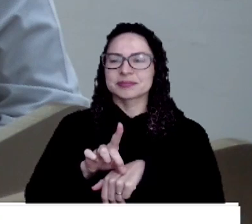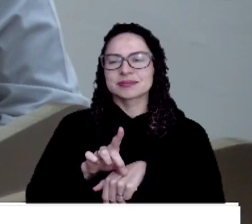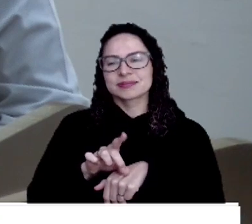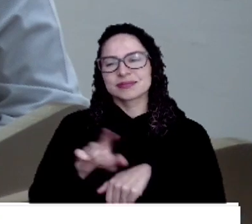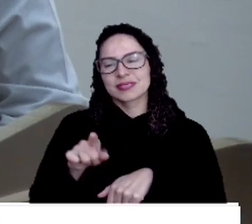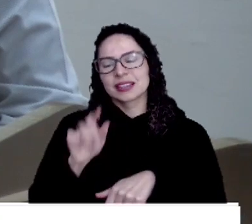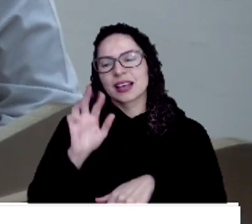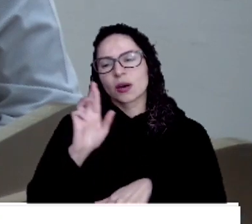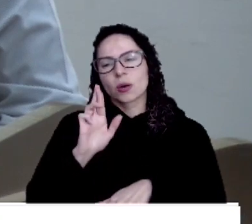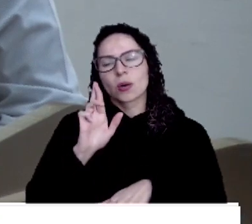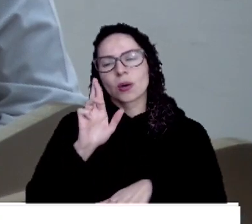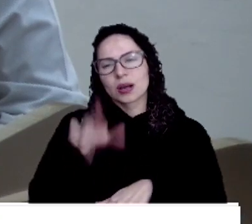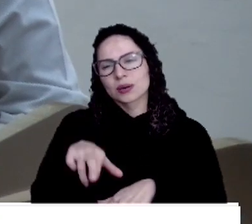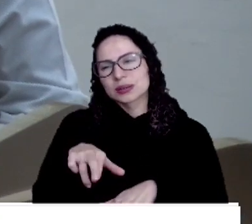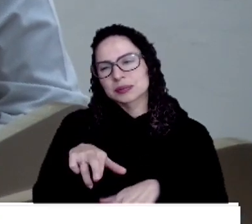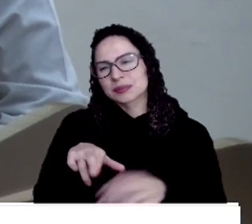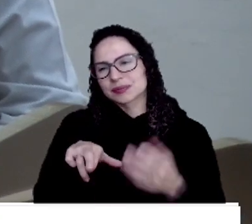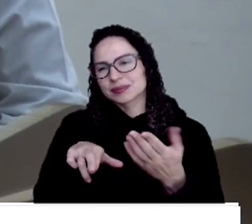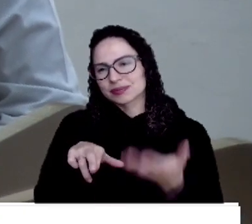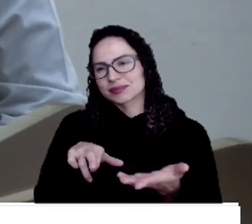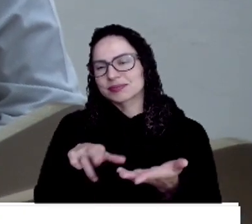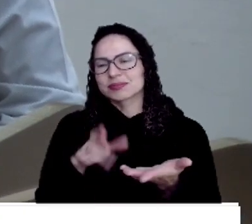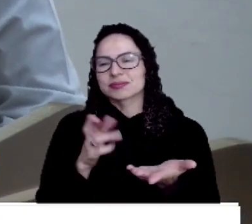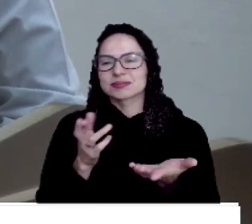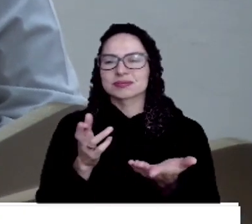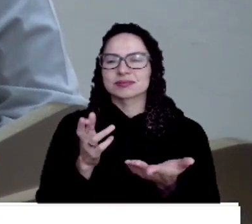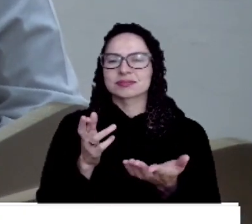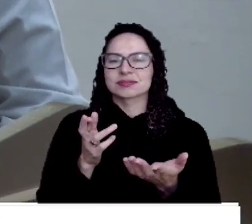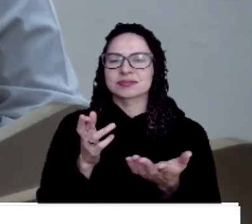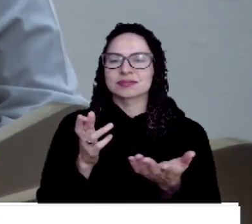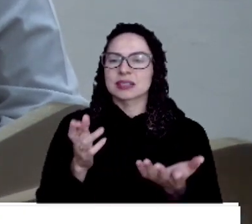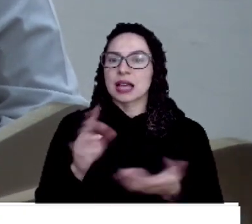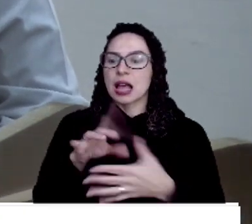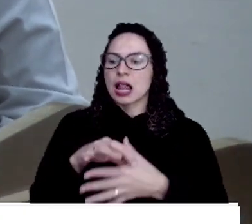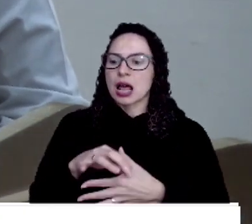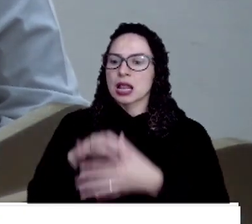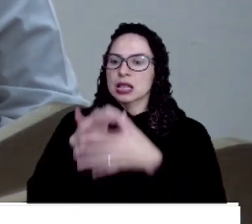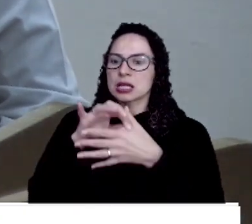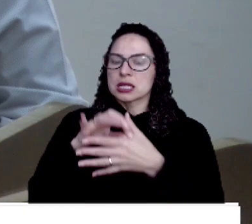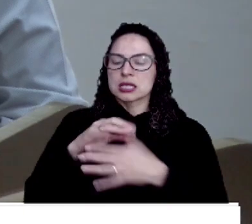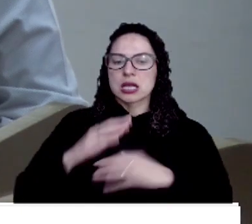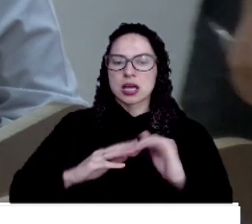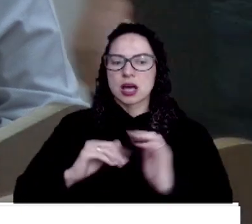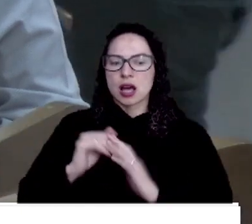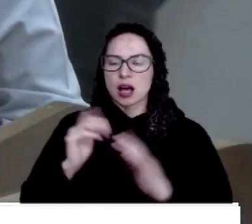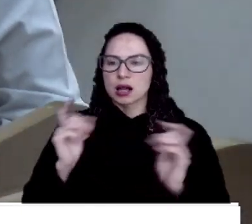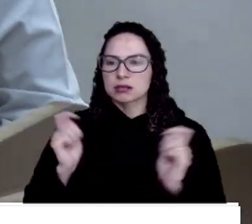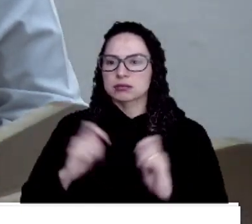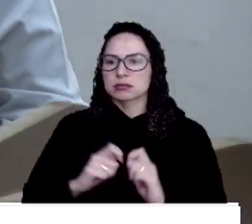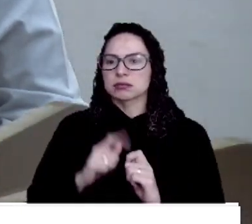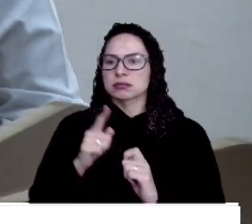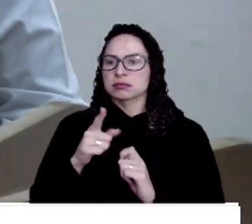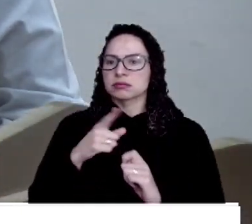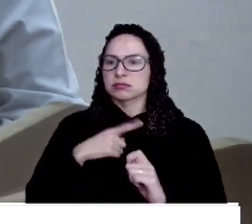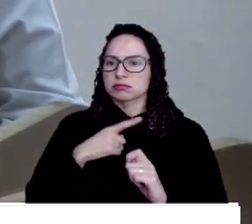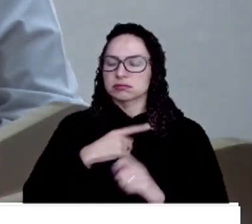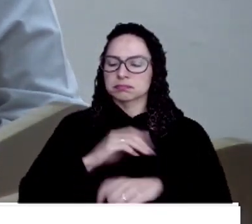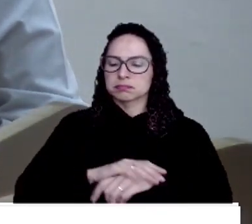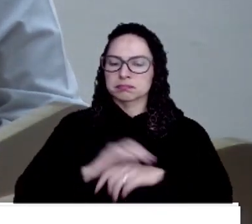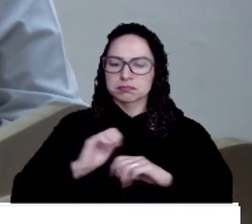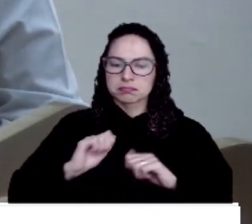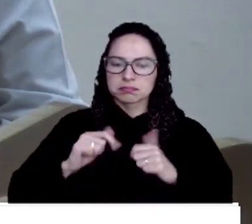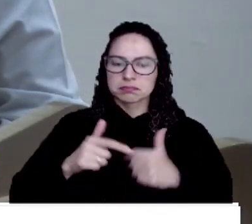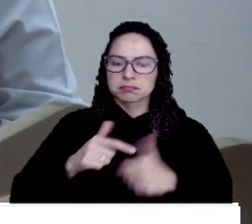reconhecimento aqui do Poder Legislativo de toda a liderança e competência que ela teve à frente enquanto foi